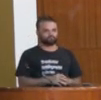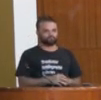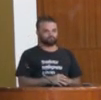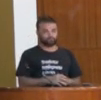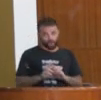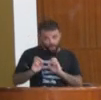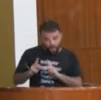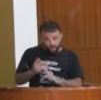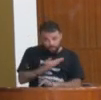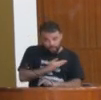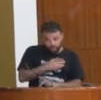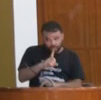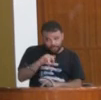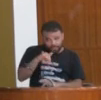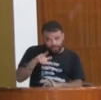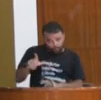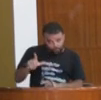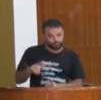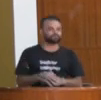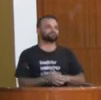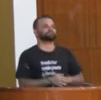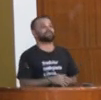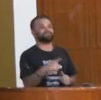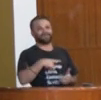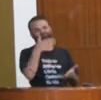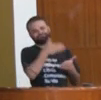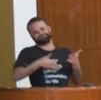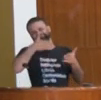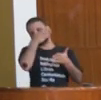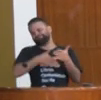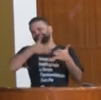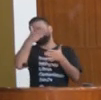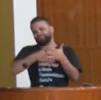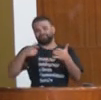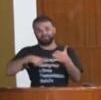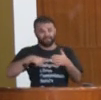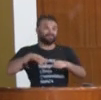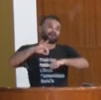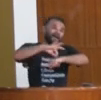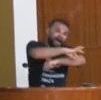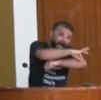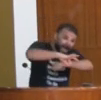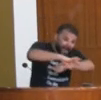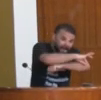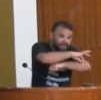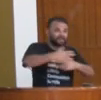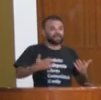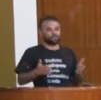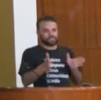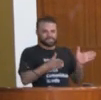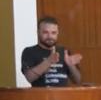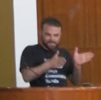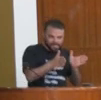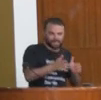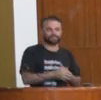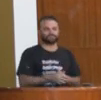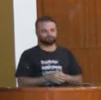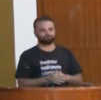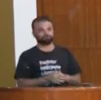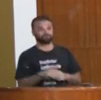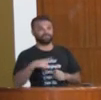Existem muitas barreiras a serem superadas, tais como arquitetônicas, a questão da